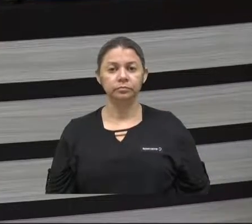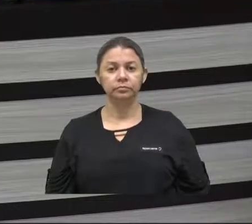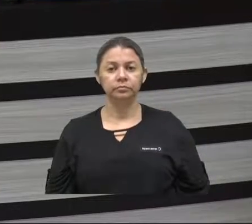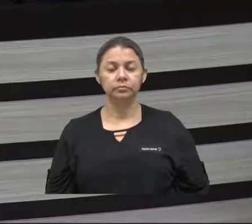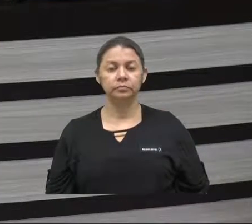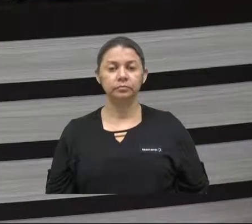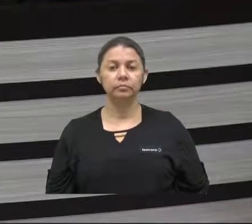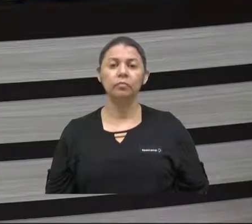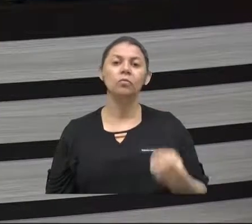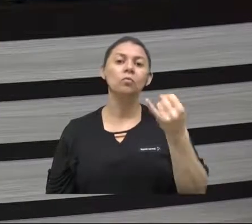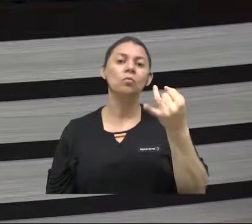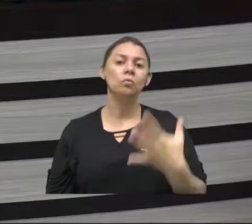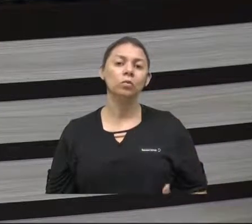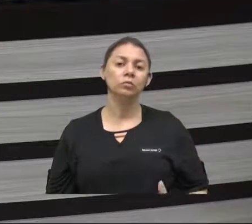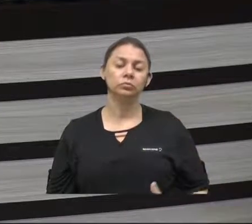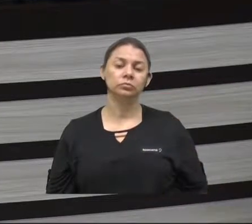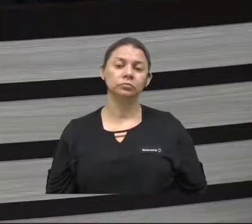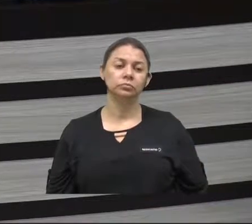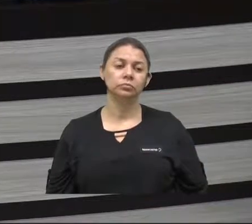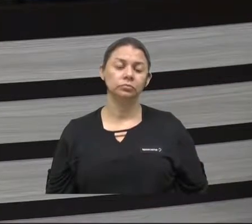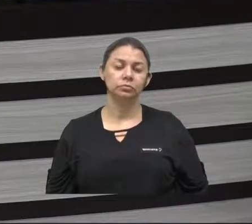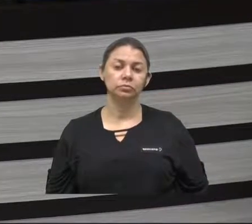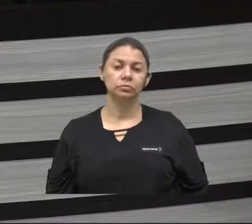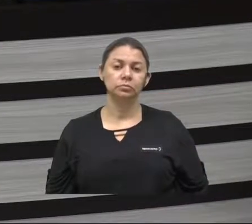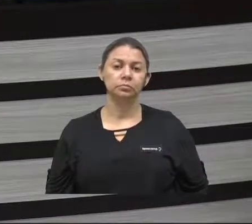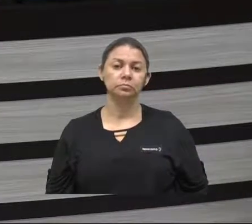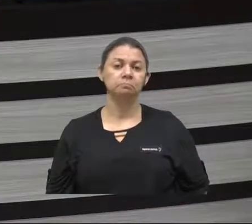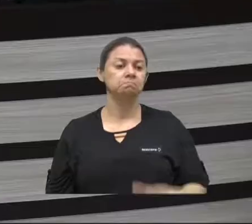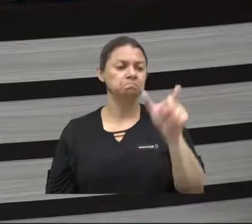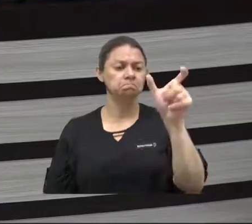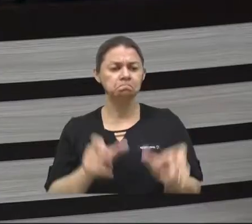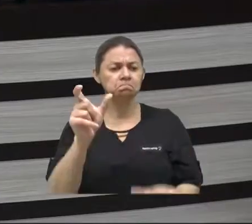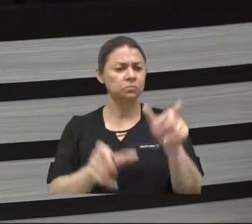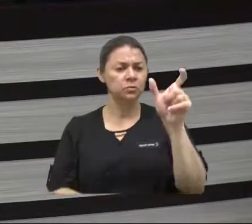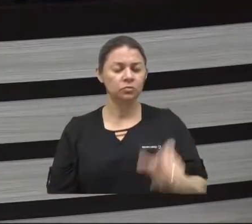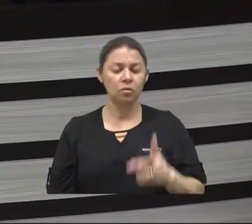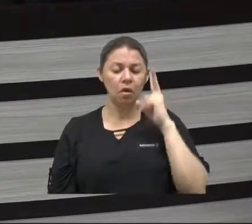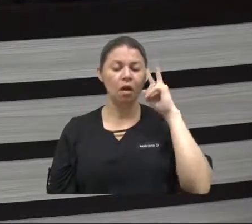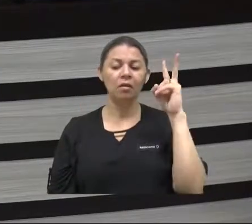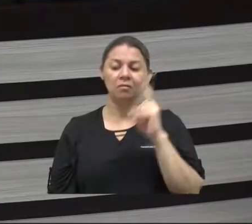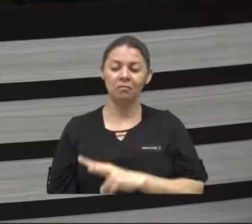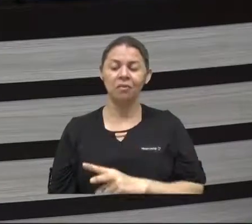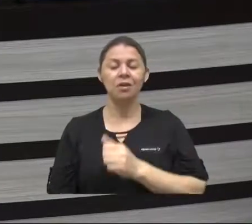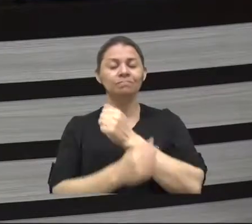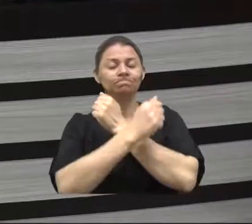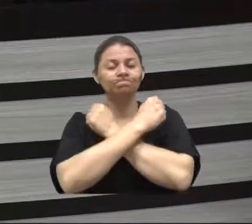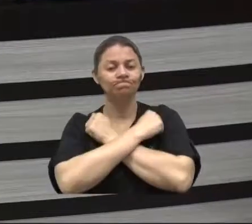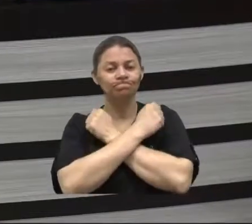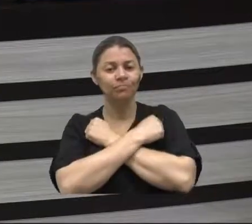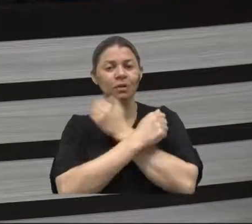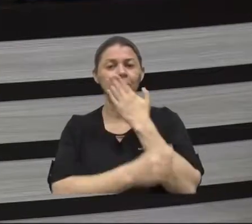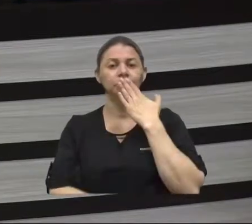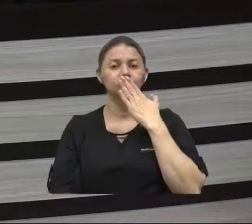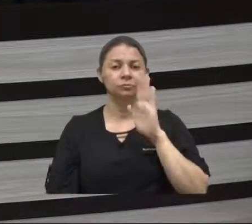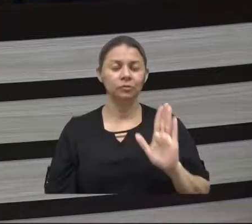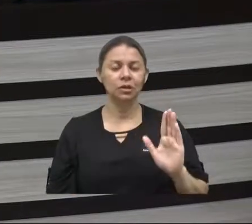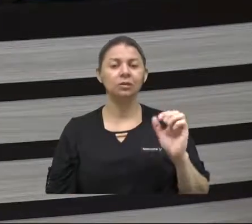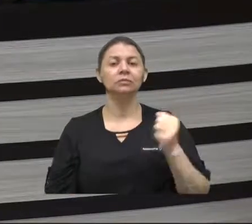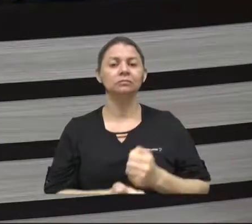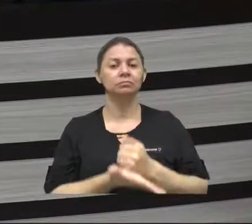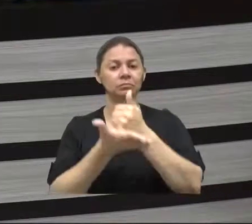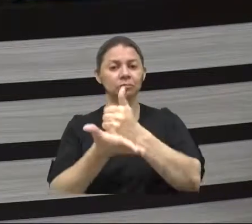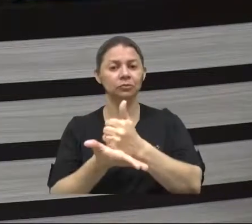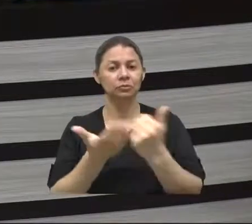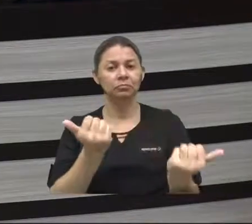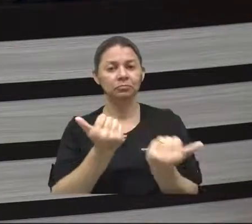quantos apoios a gente já e abraços a gente recebeu, né? Promessas de apoio. Então, eu acho que